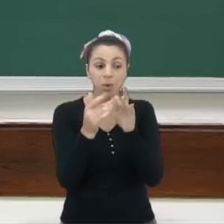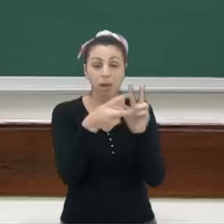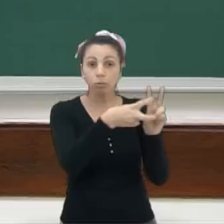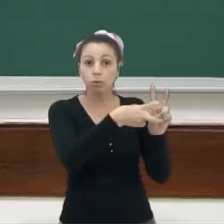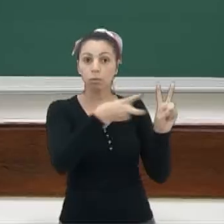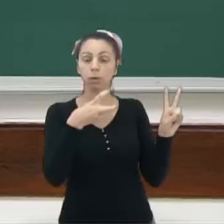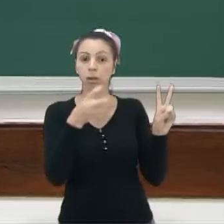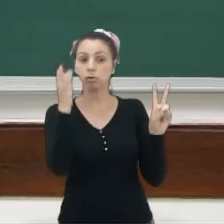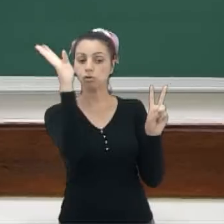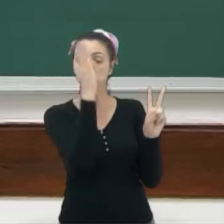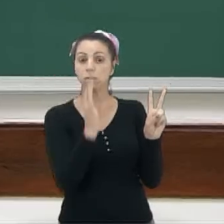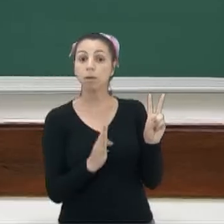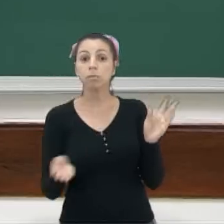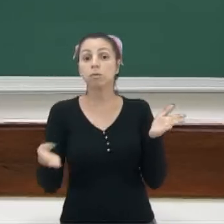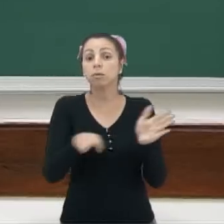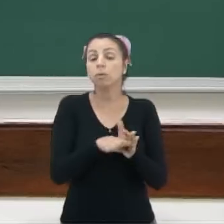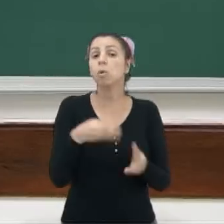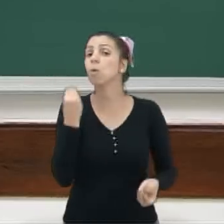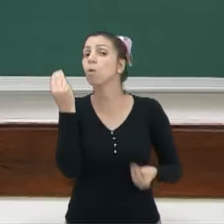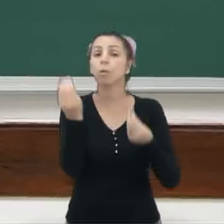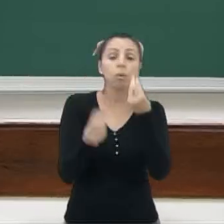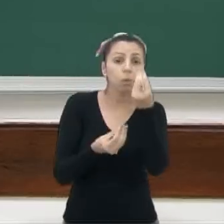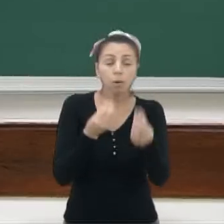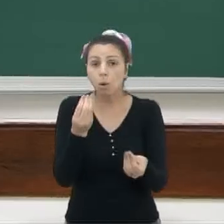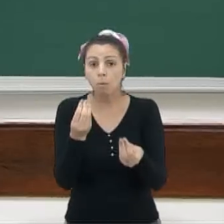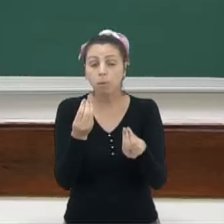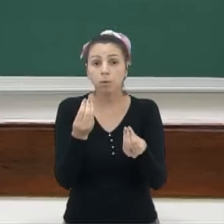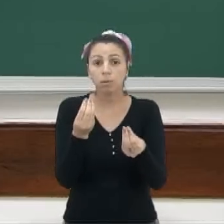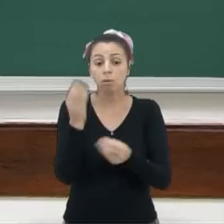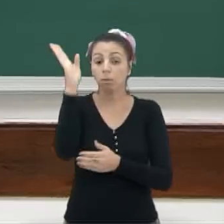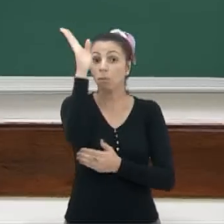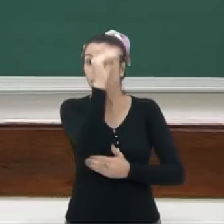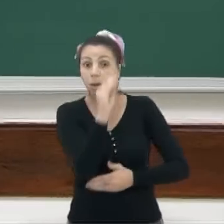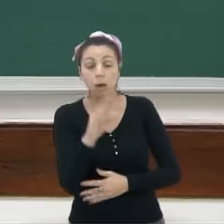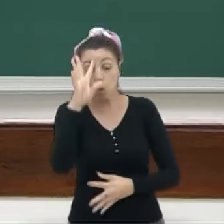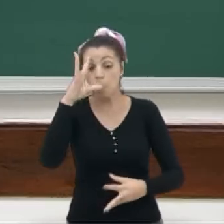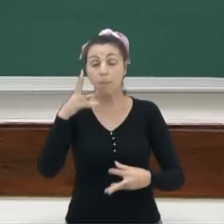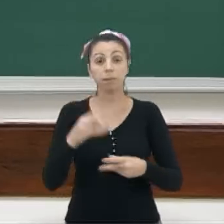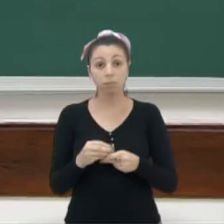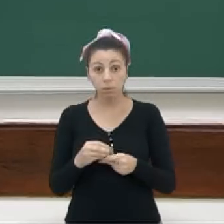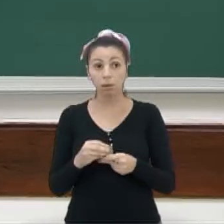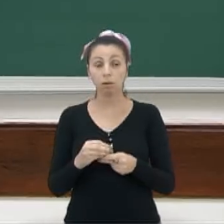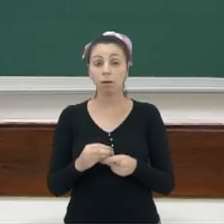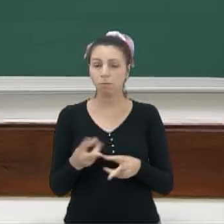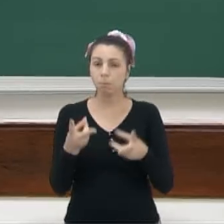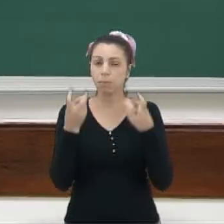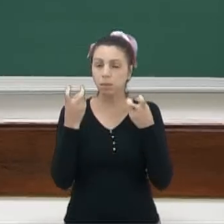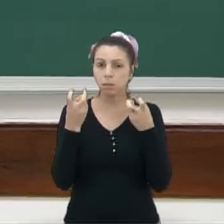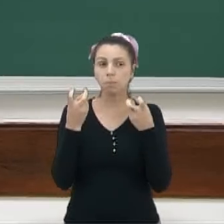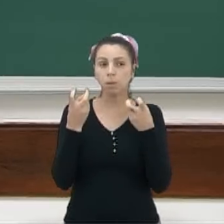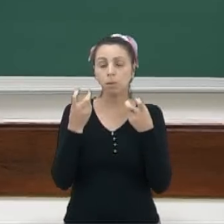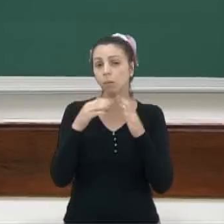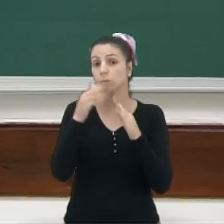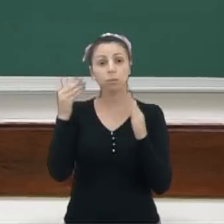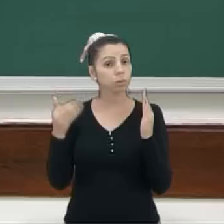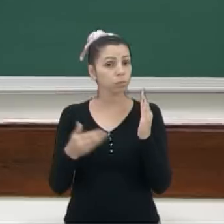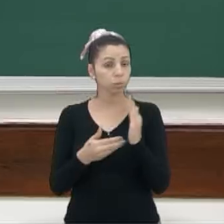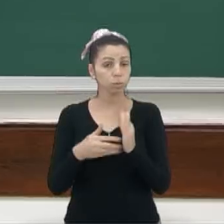Porque a gente tem que entender melhor a questão da nacionalidade do Brasil. E através disso a gente vai perceber melhor tudo